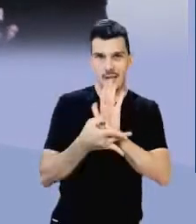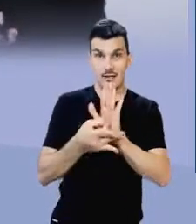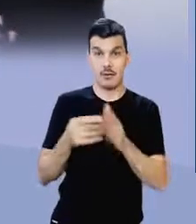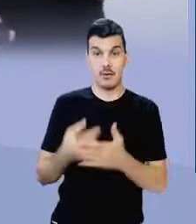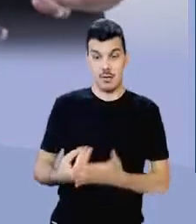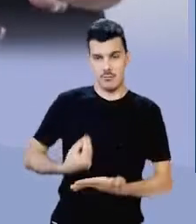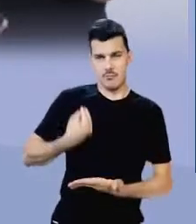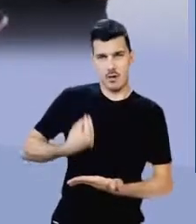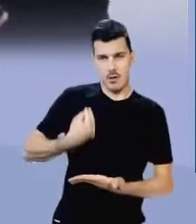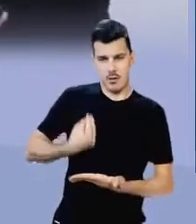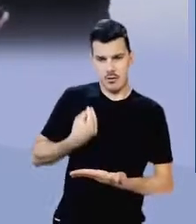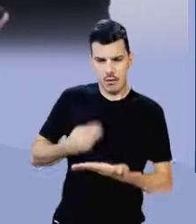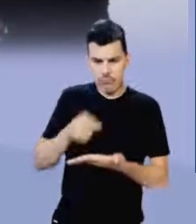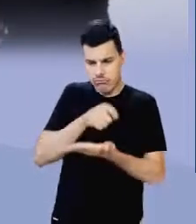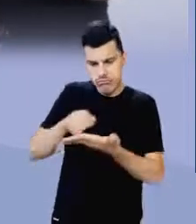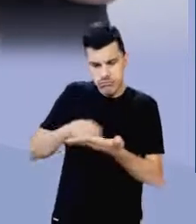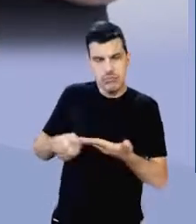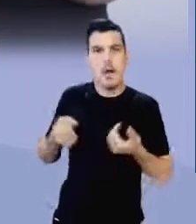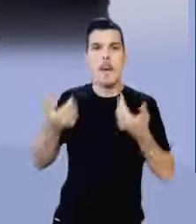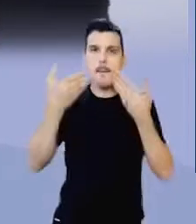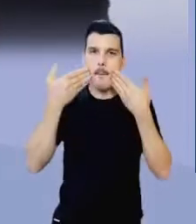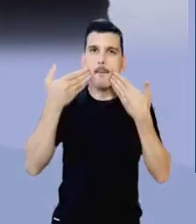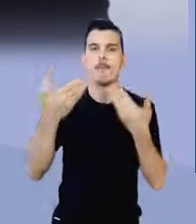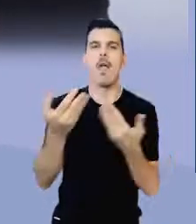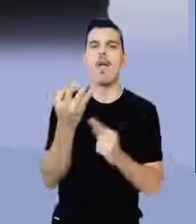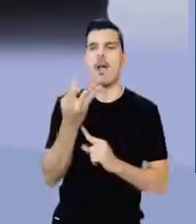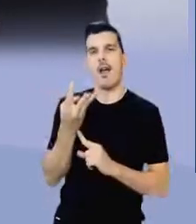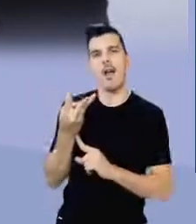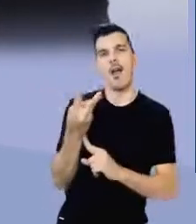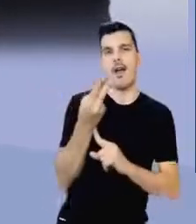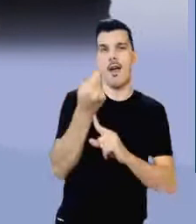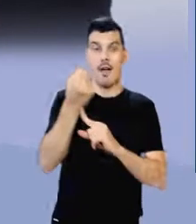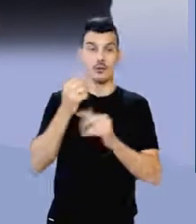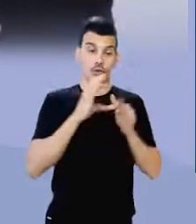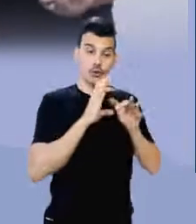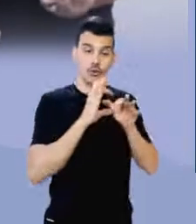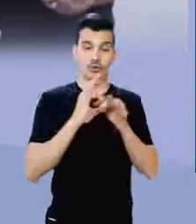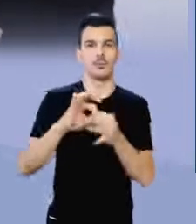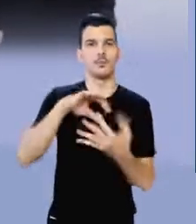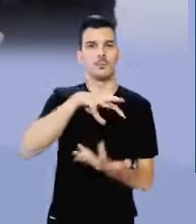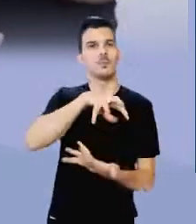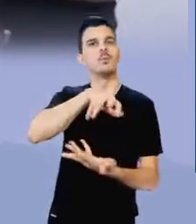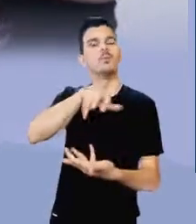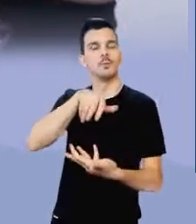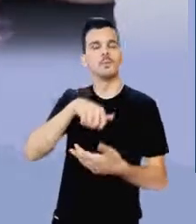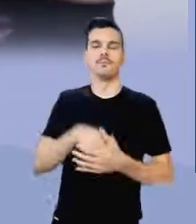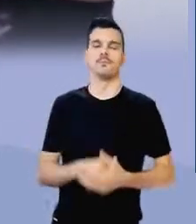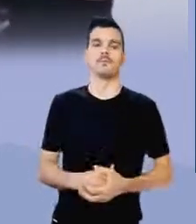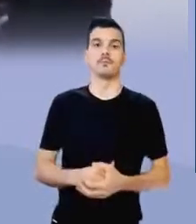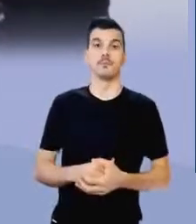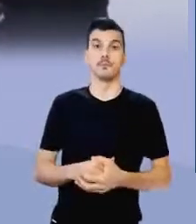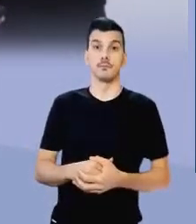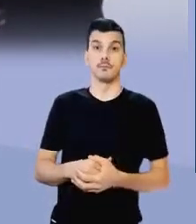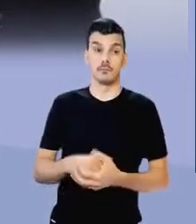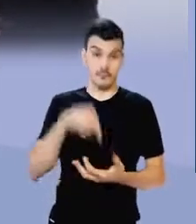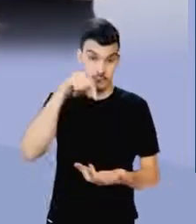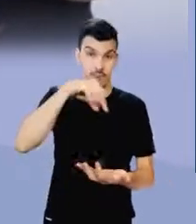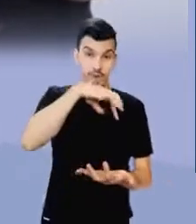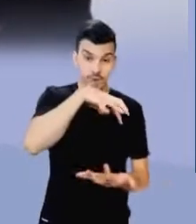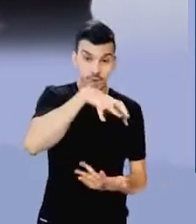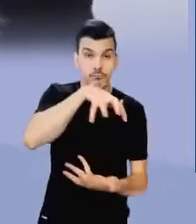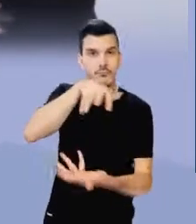poeta participa e colabora com a sua arte em relação ao mundo de alguma maneira. No